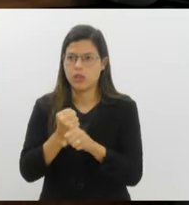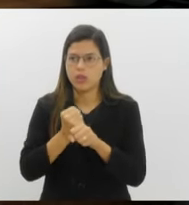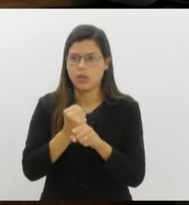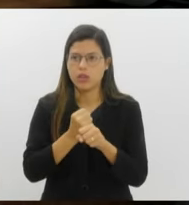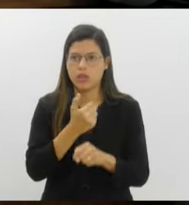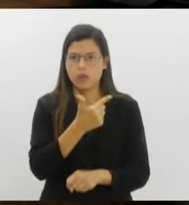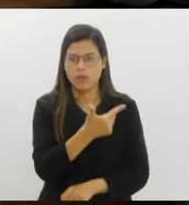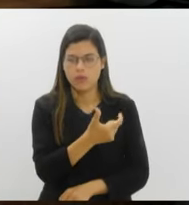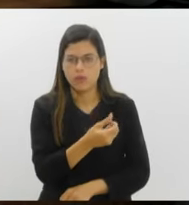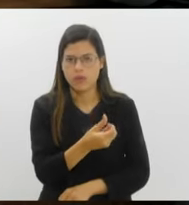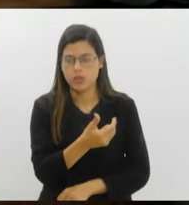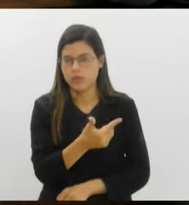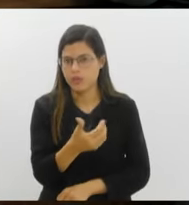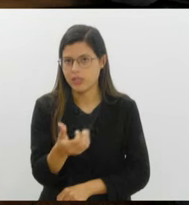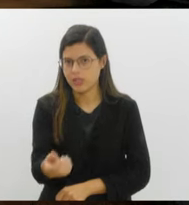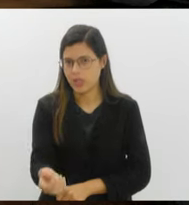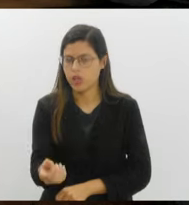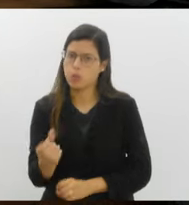ser governador em